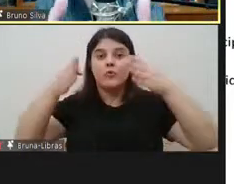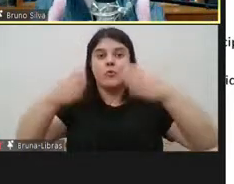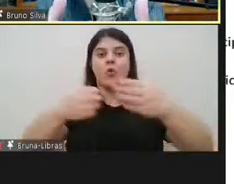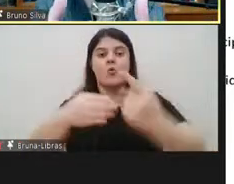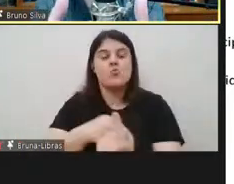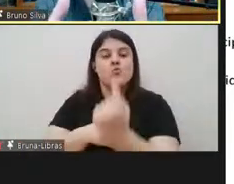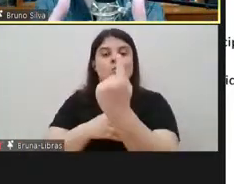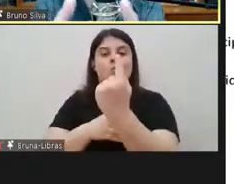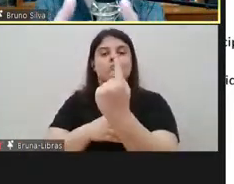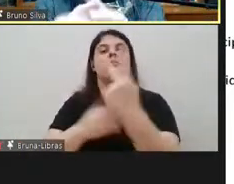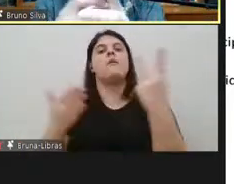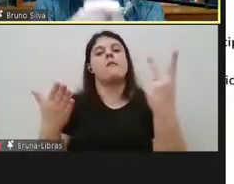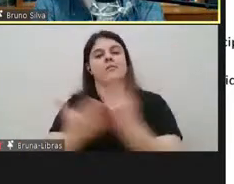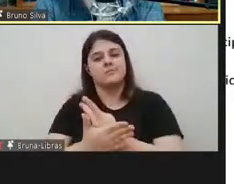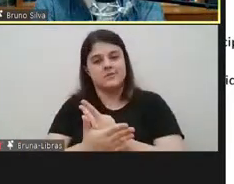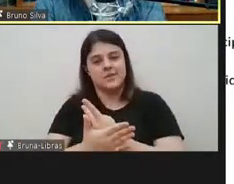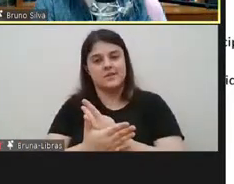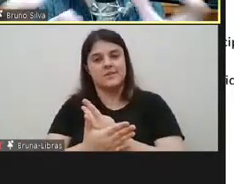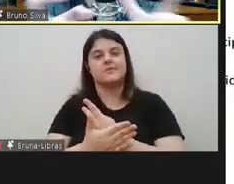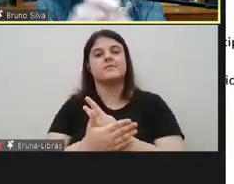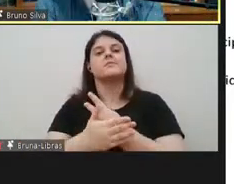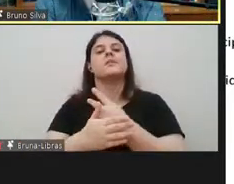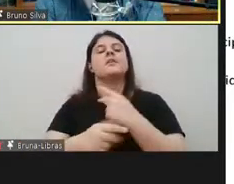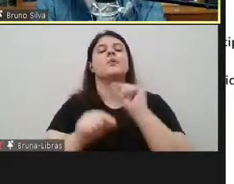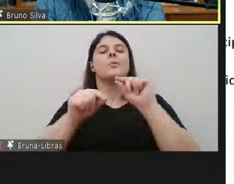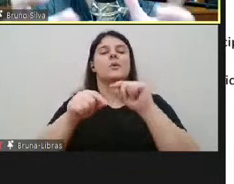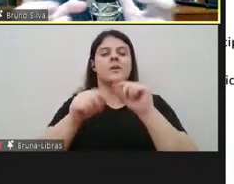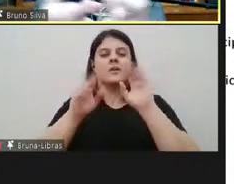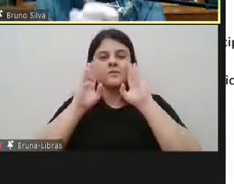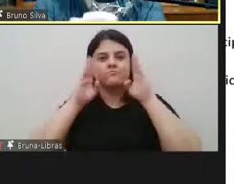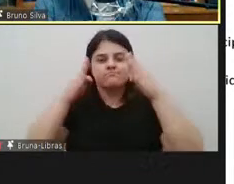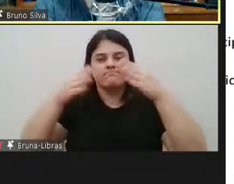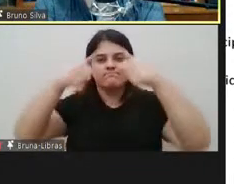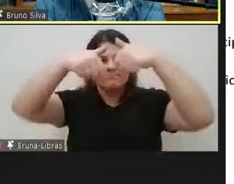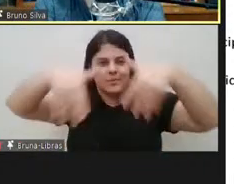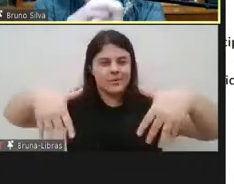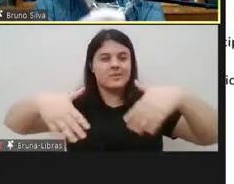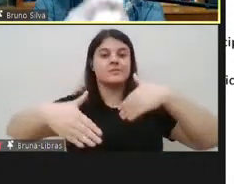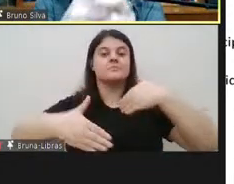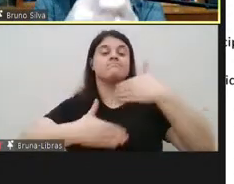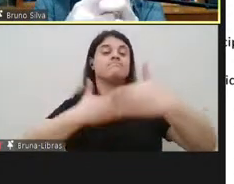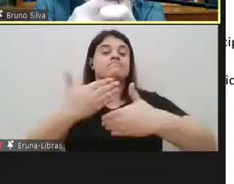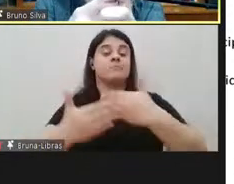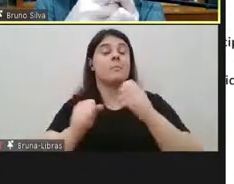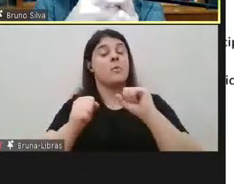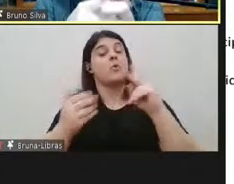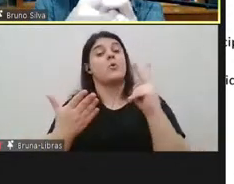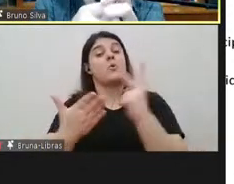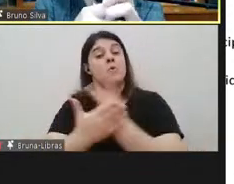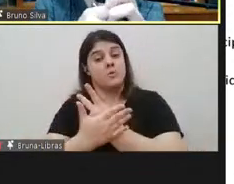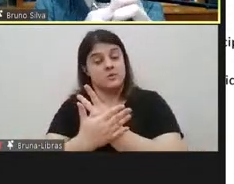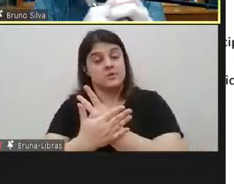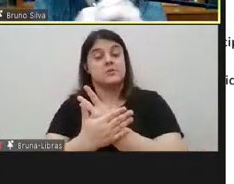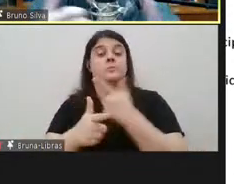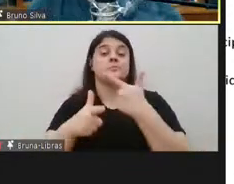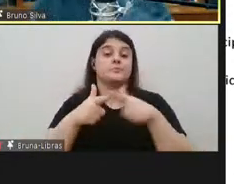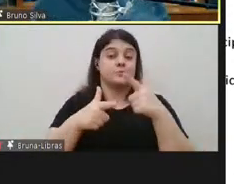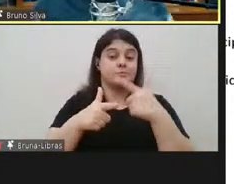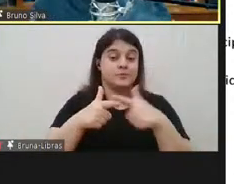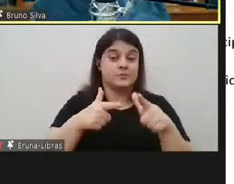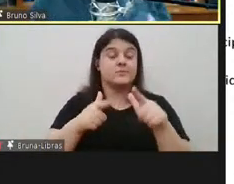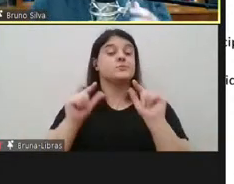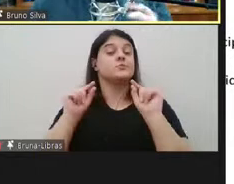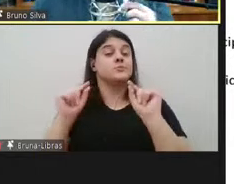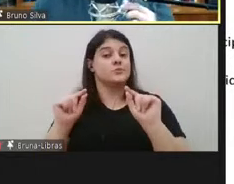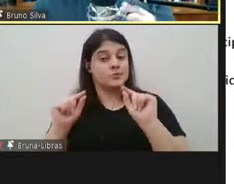poder pode gerar inevitavelmente o que hierarquiza são concentração e portanto isso pode gerar algum tipo